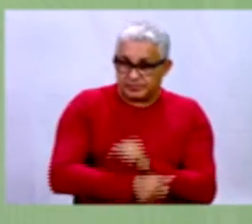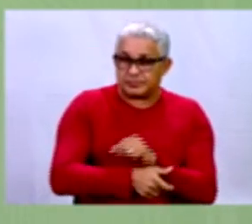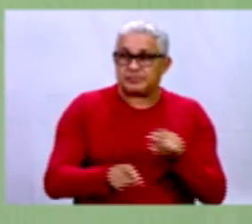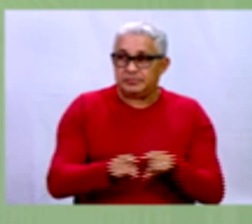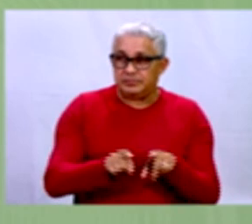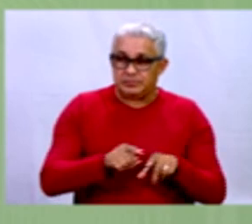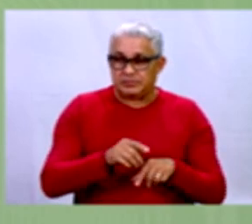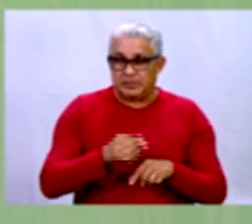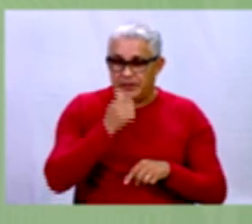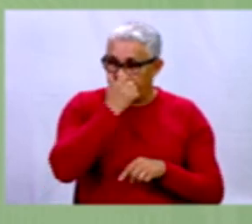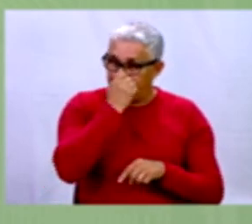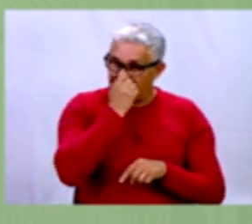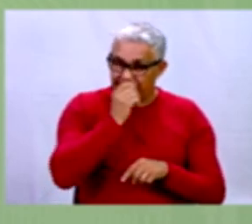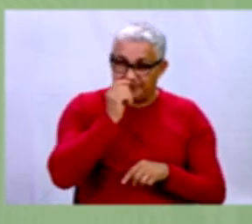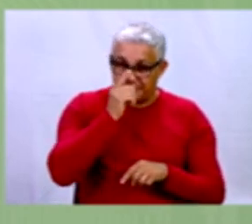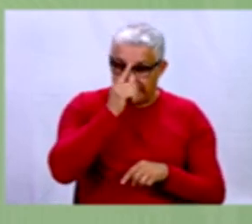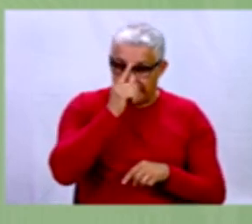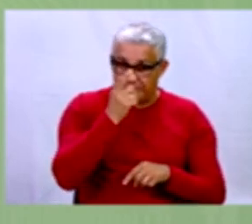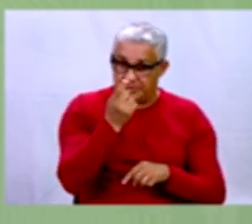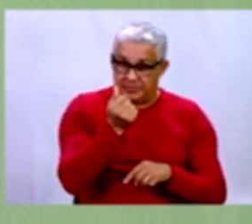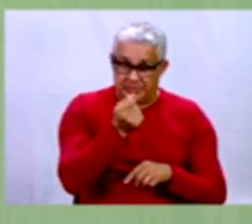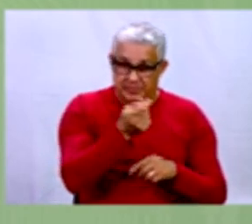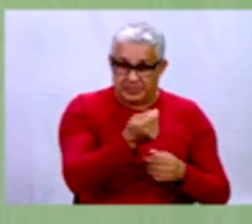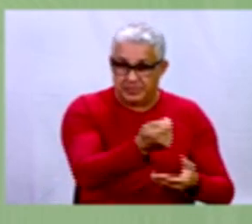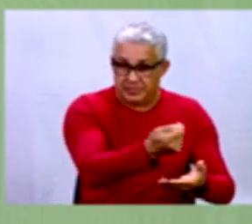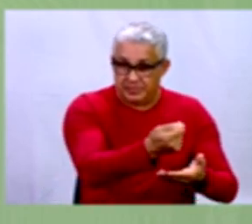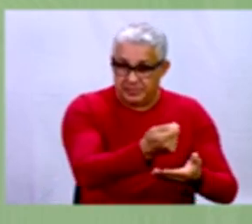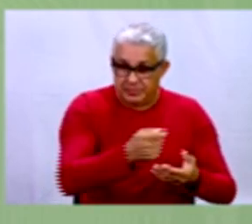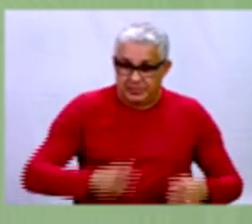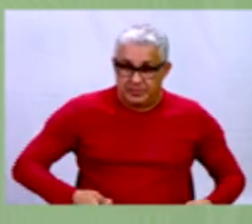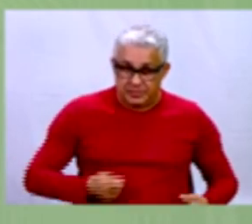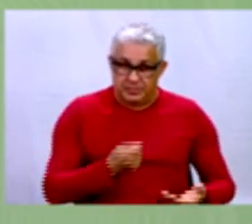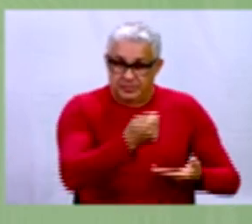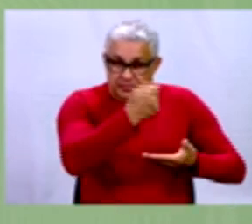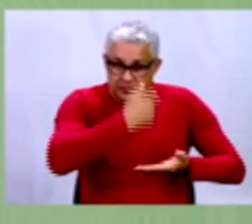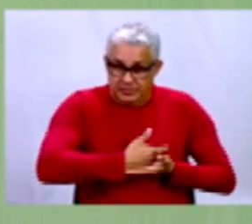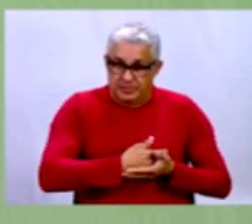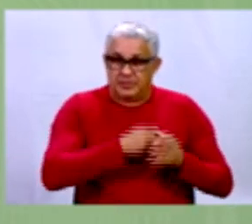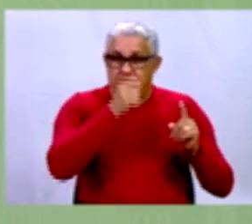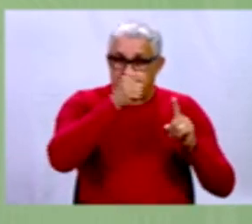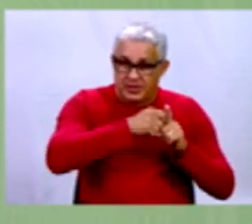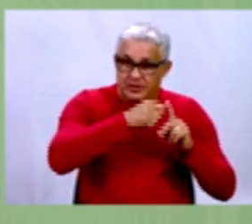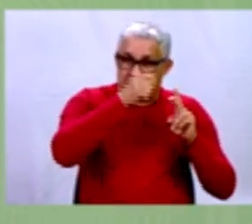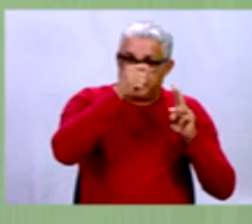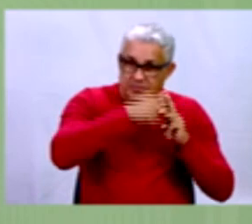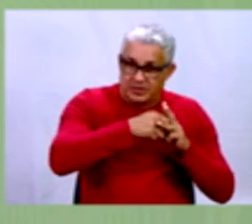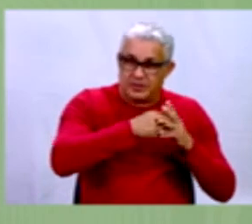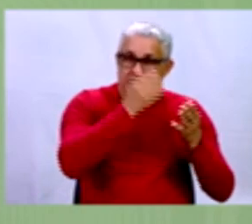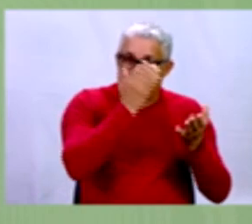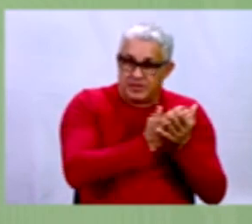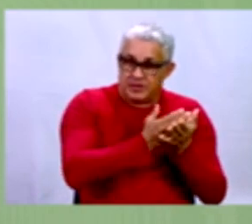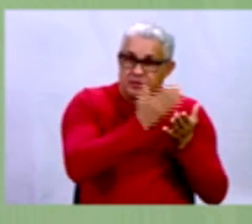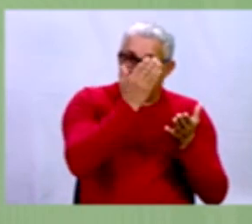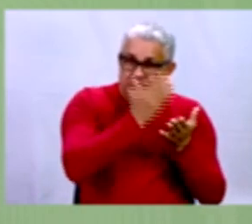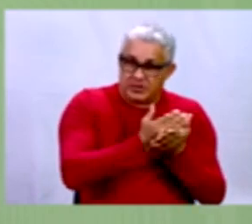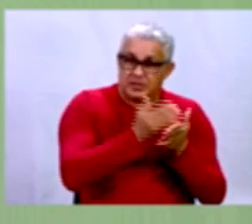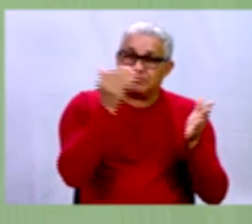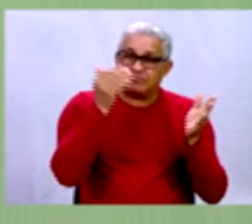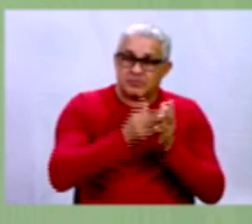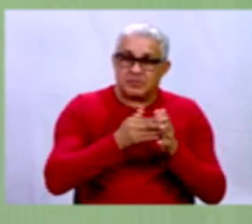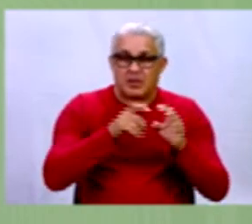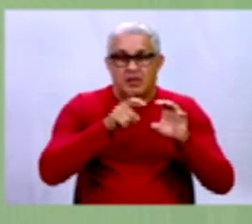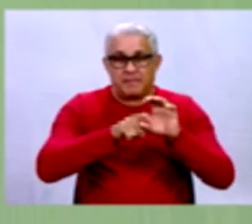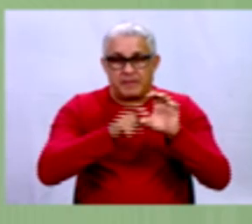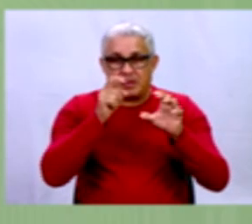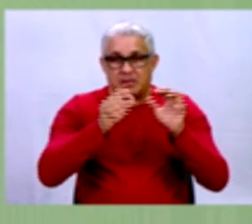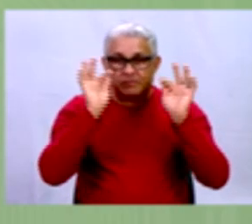está emprestando dinheiro, o dinheiro saiu do bolso da pessoa e vai ficar todo mês entrando uma parcela até ser quitado,